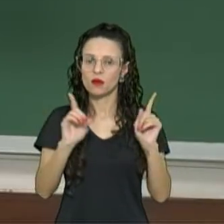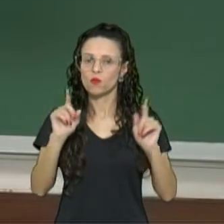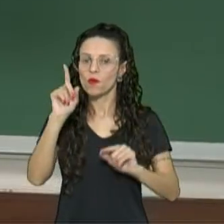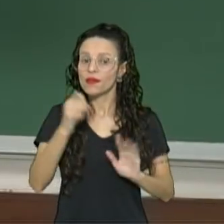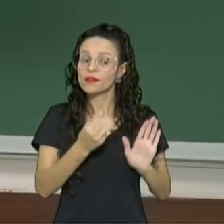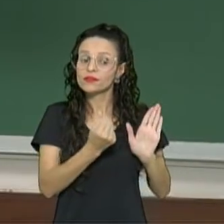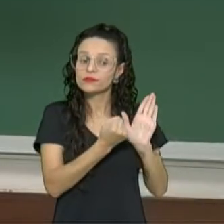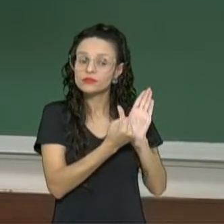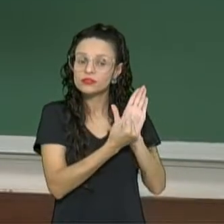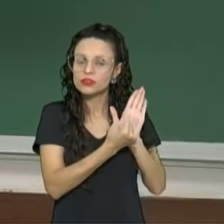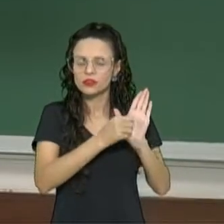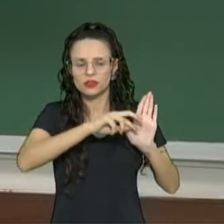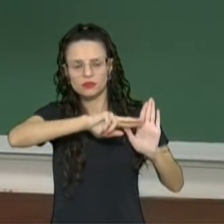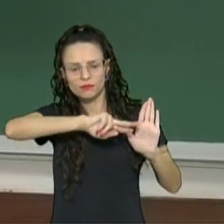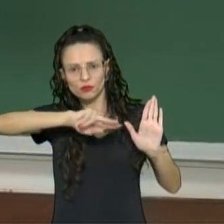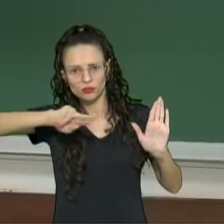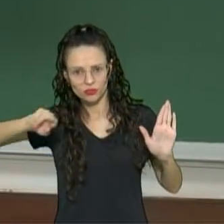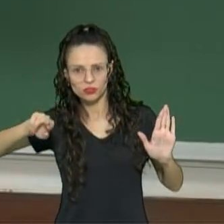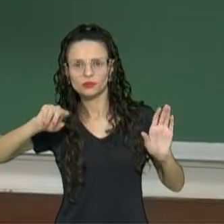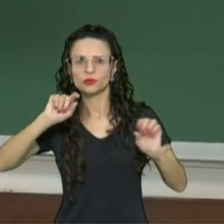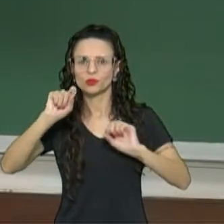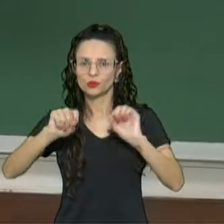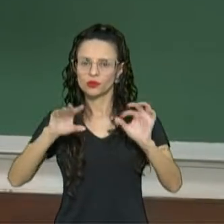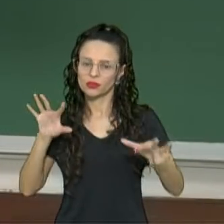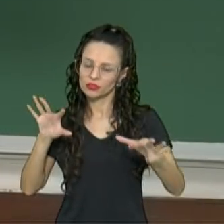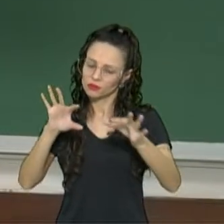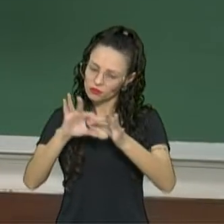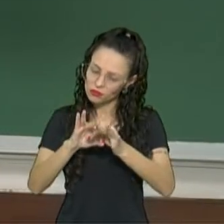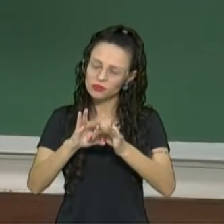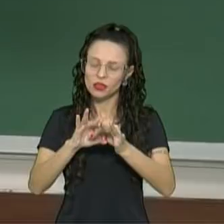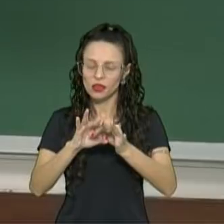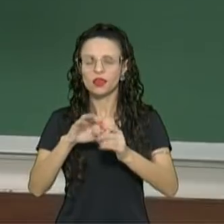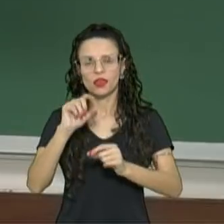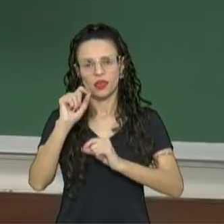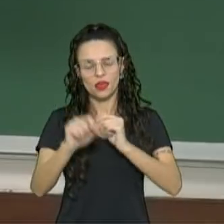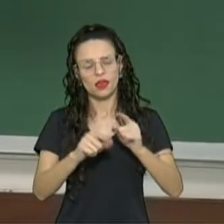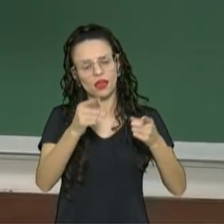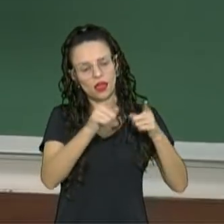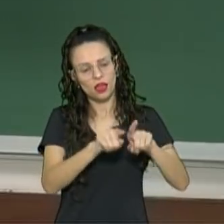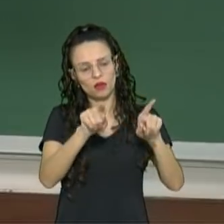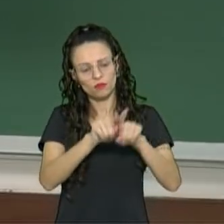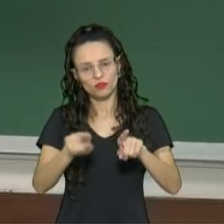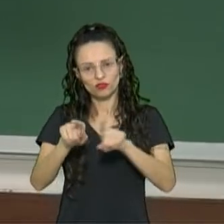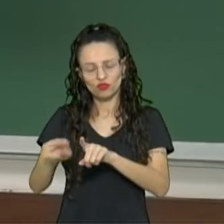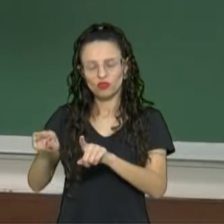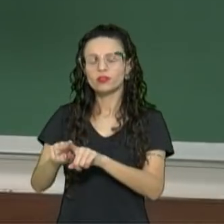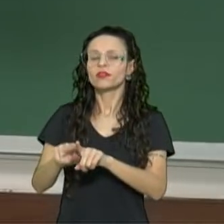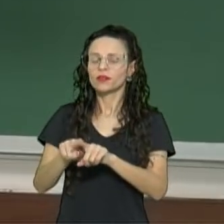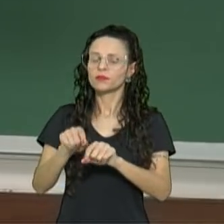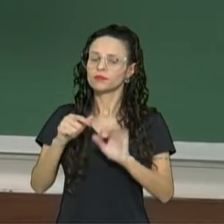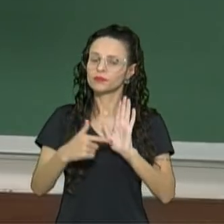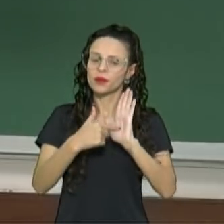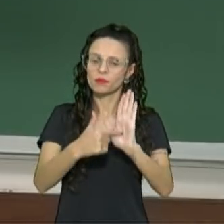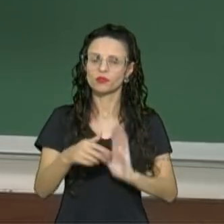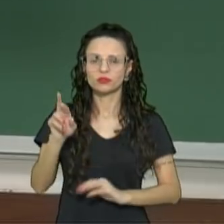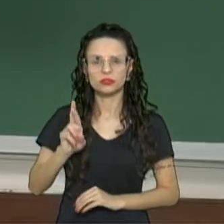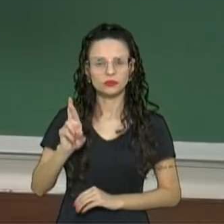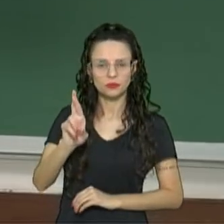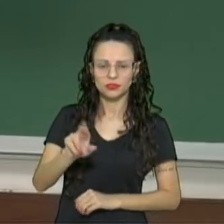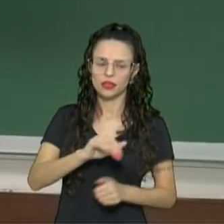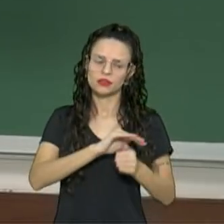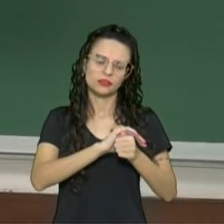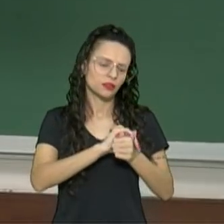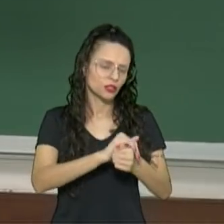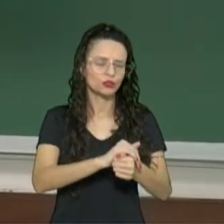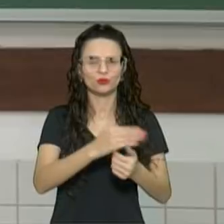esse simbolismo, né, com esse grafismo que vai se repetir durante a imagem para representar, seja a